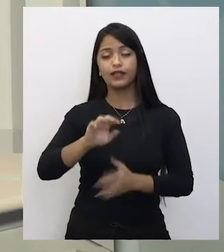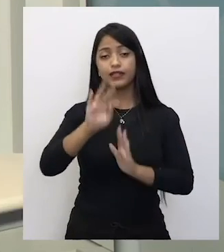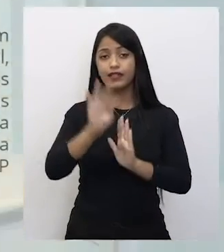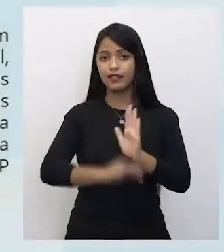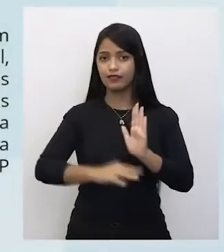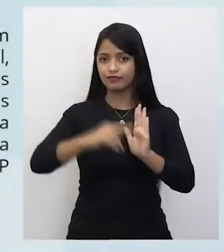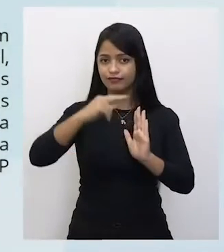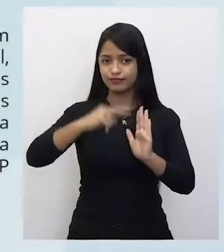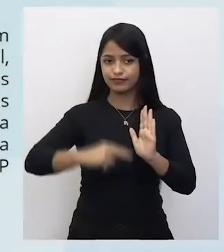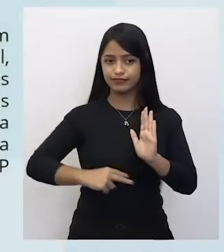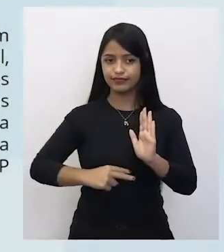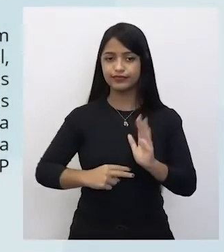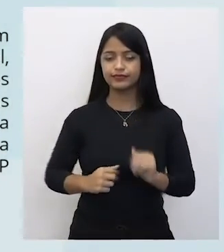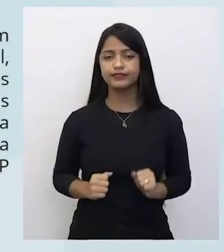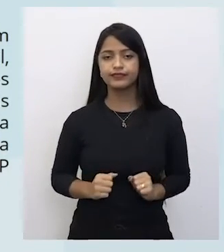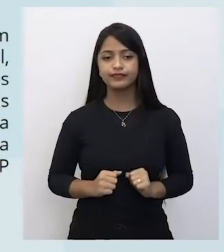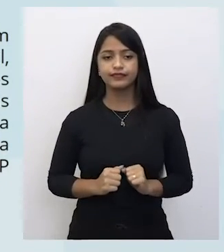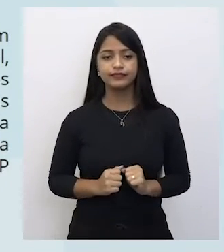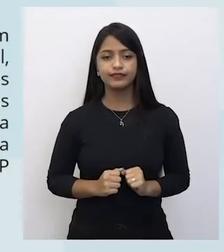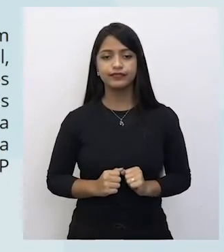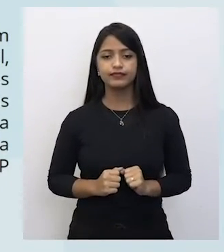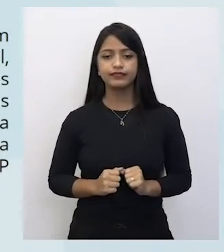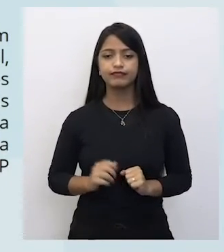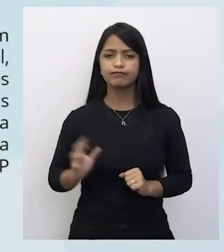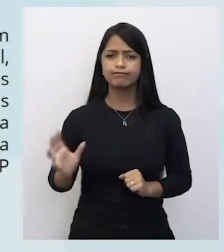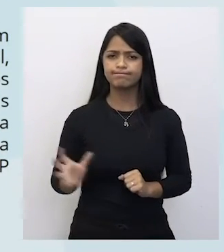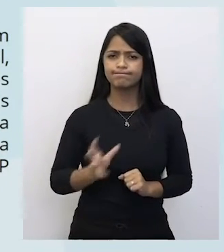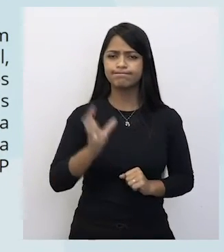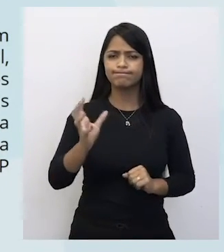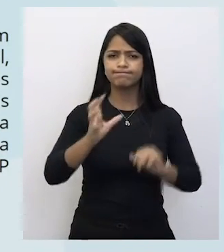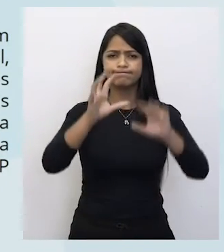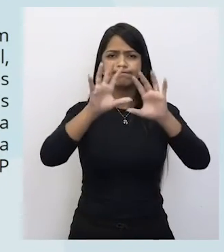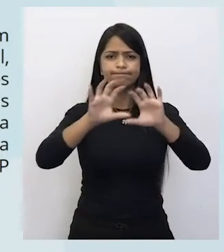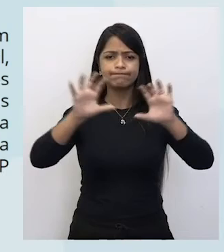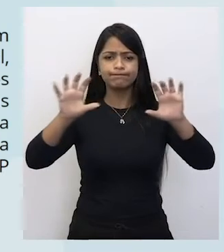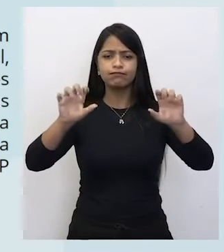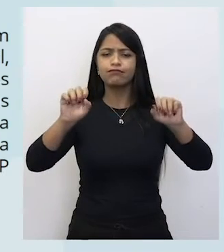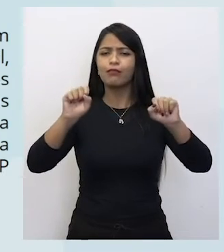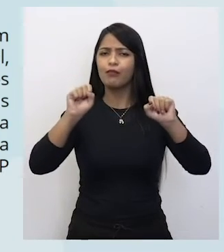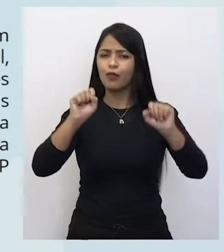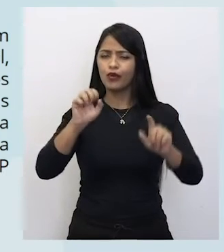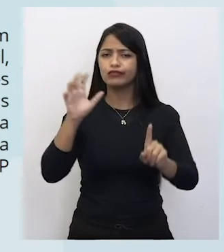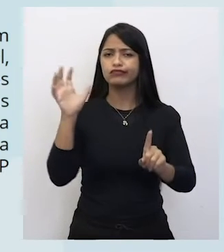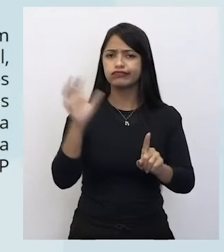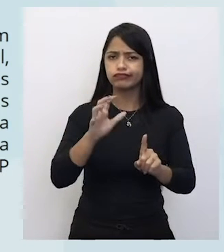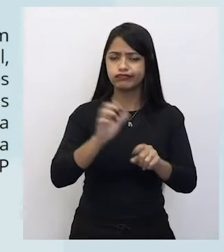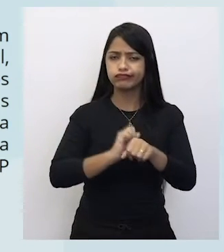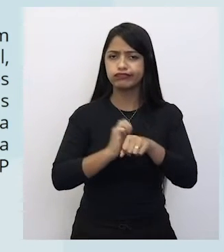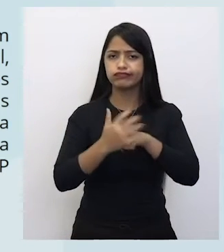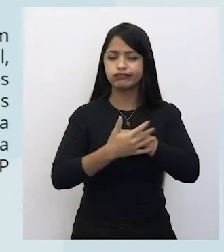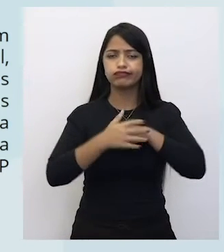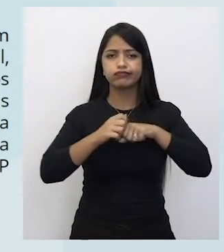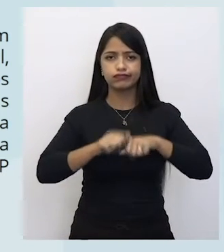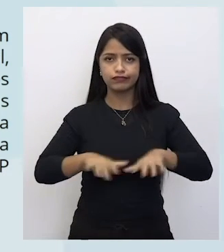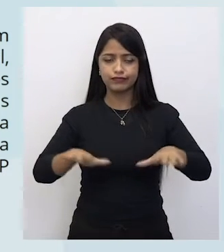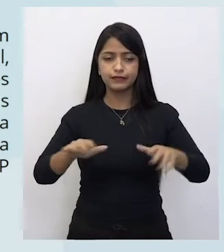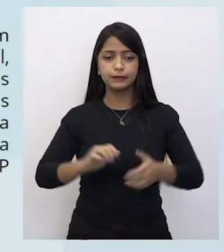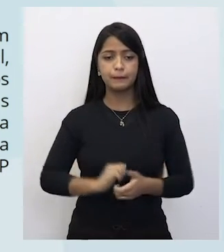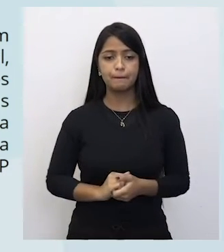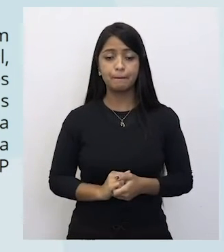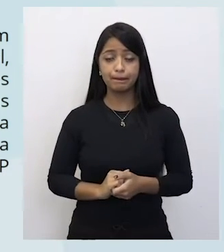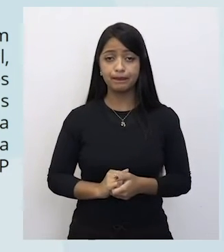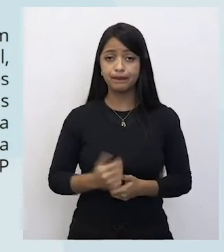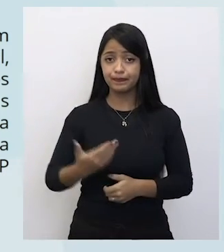texto. Vamos lá, leitura do texto. Poluição pode influenciar a ação do novo coronavírus.